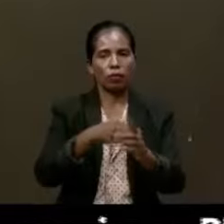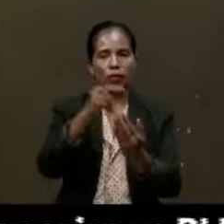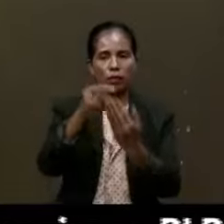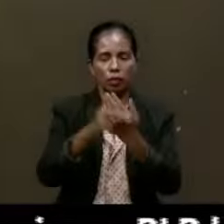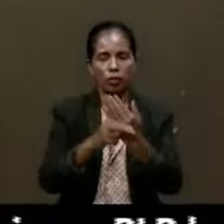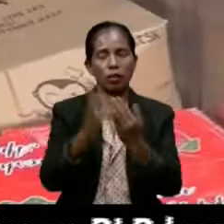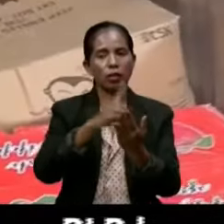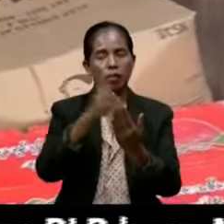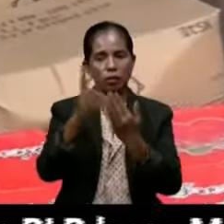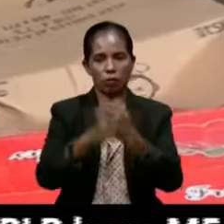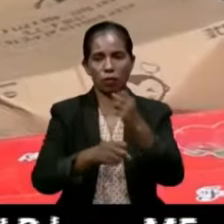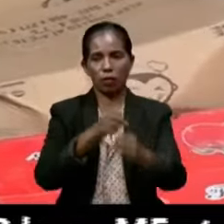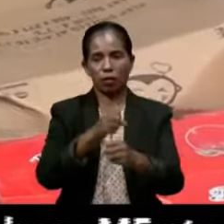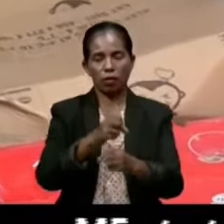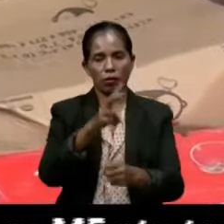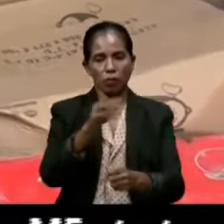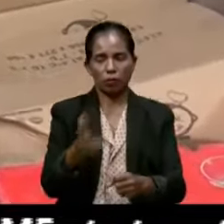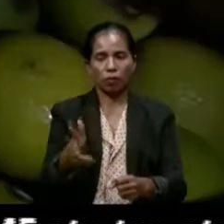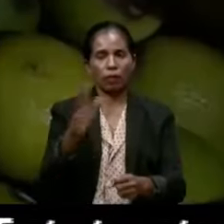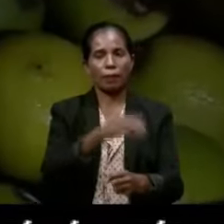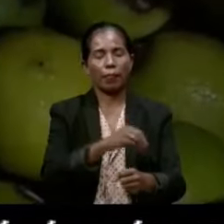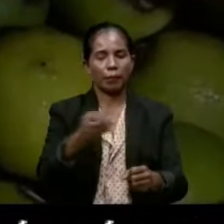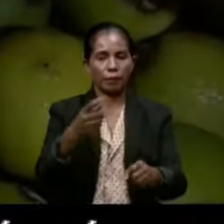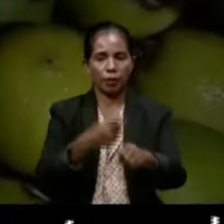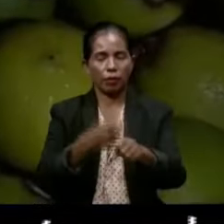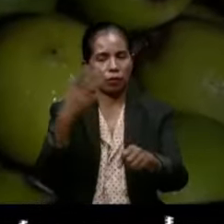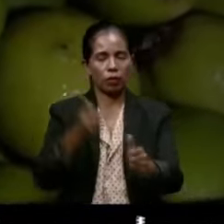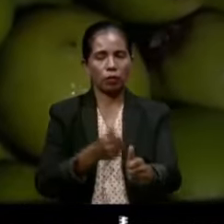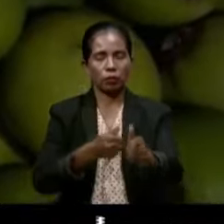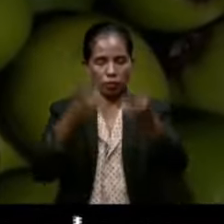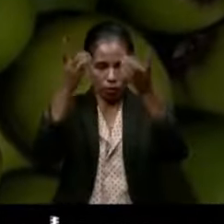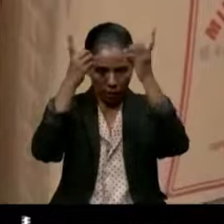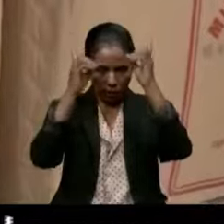tinang riuroron resintolu tamba ne inspektur jeral ia momentu ne ba kumpri